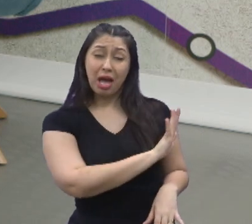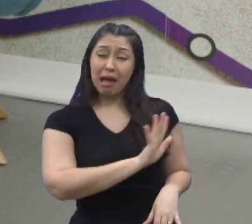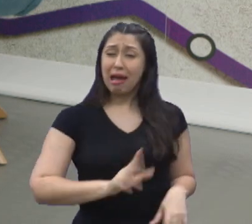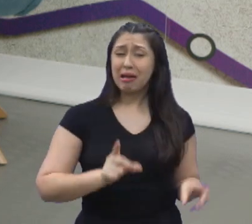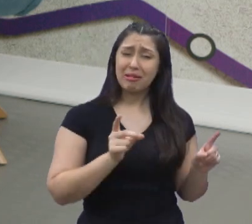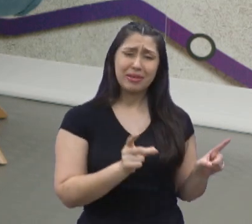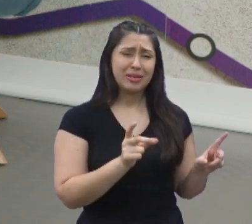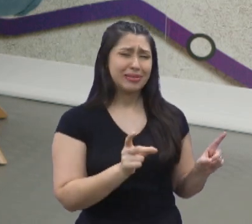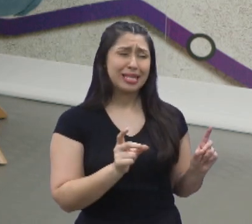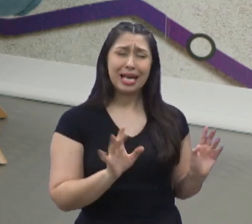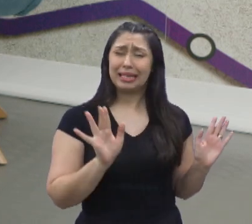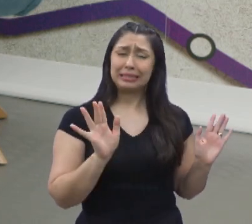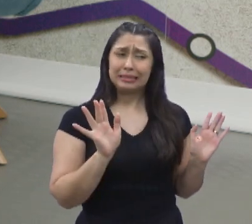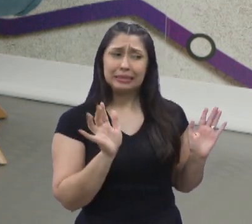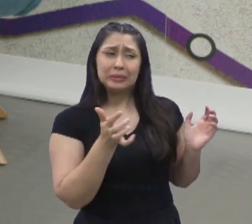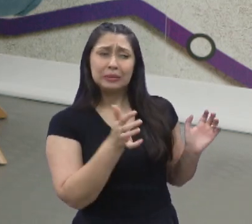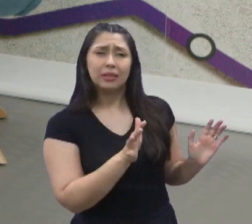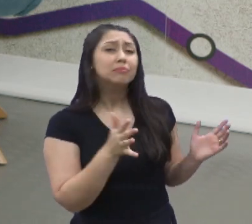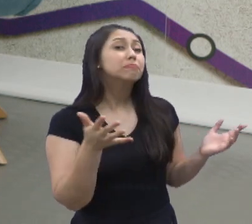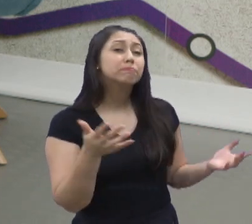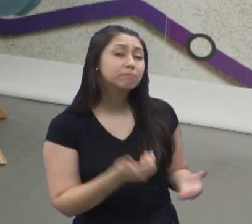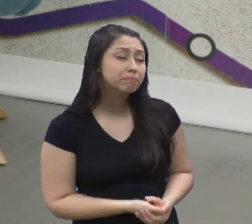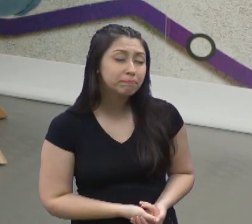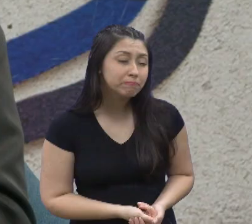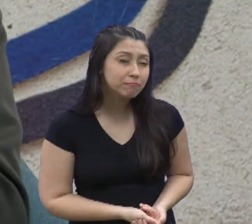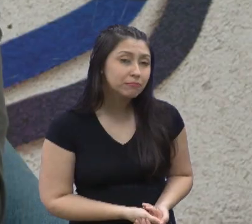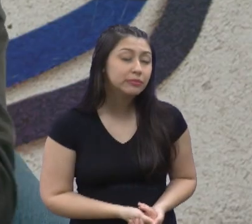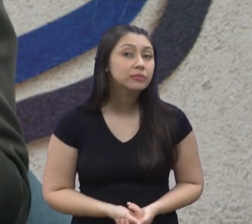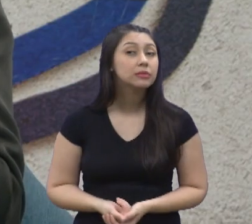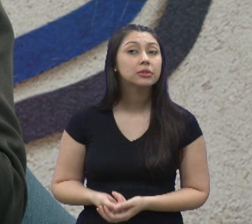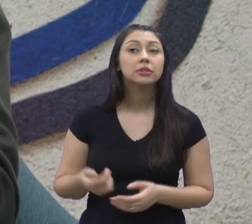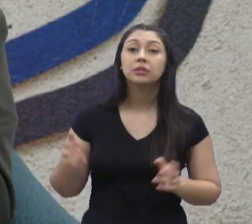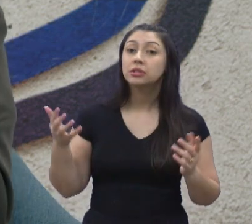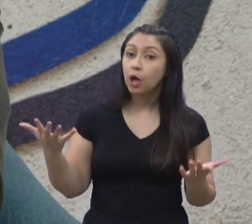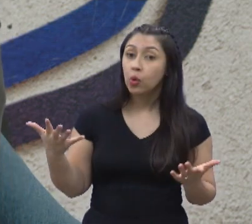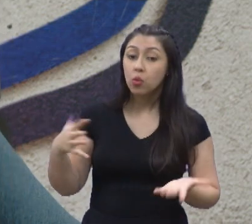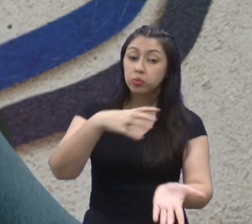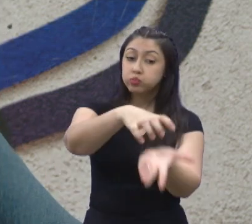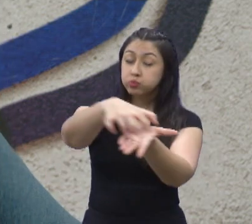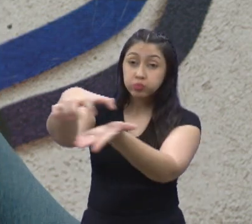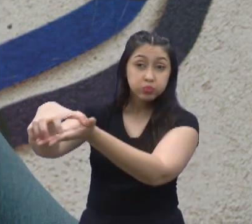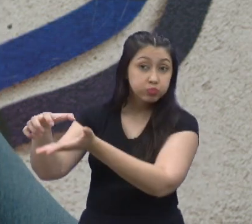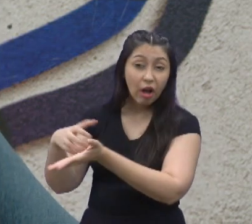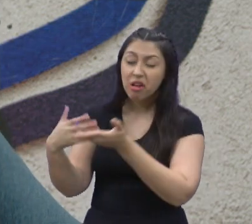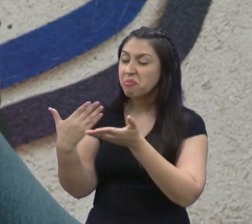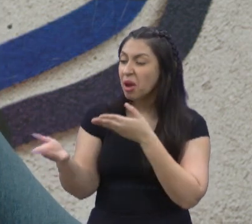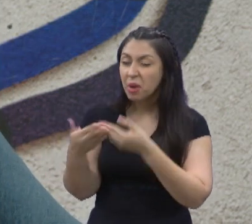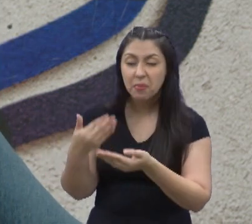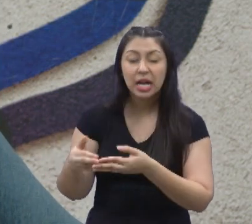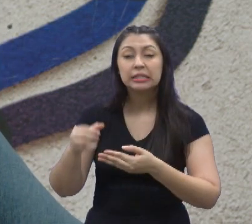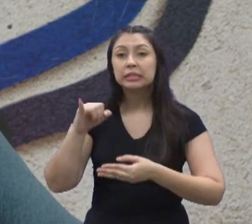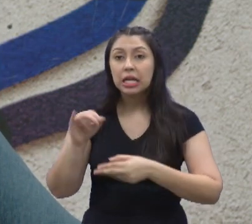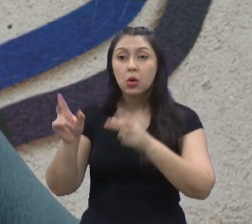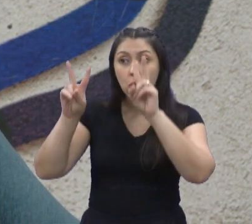vendedor, não sei, enfim. Sim. Para qualquer área, né? Quando se envolve vendas, então, se eu for